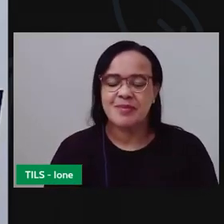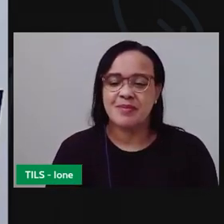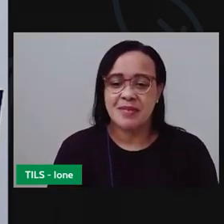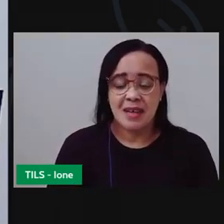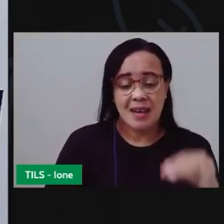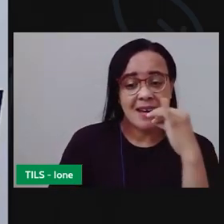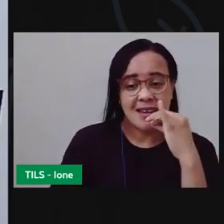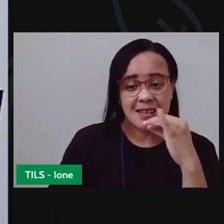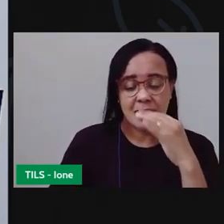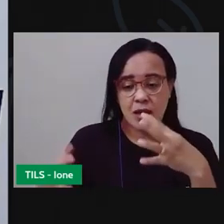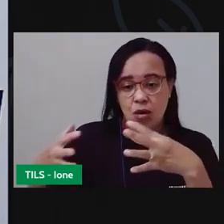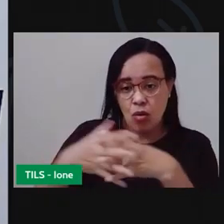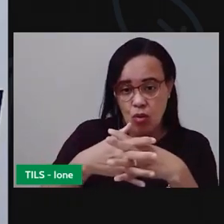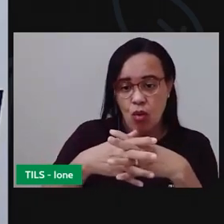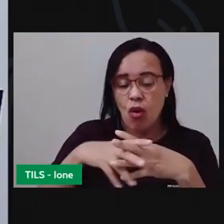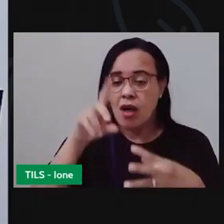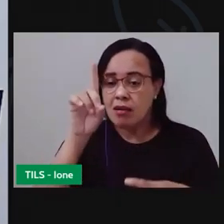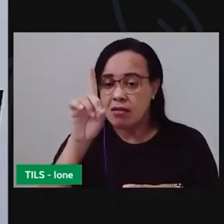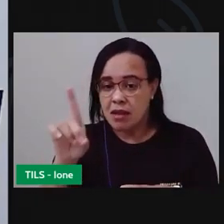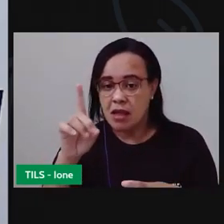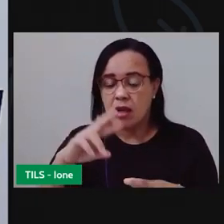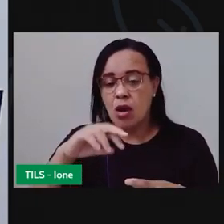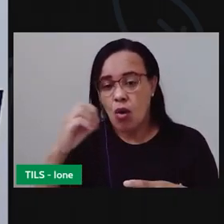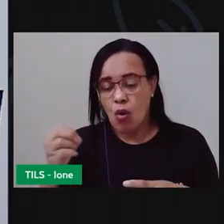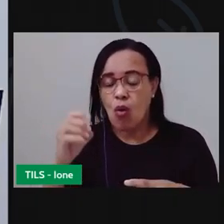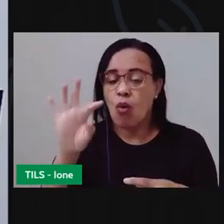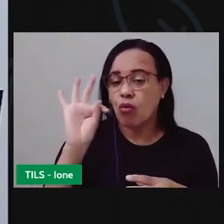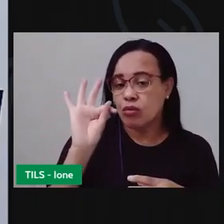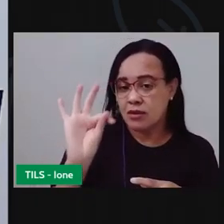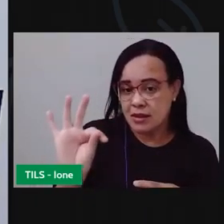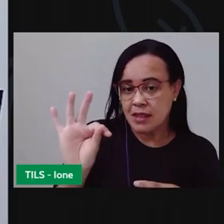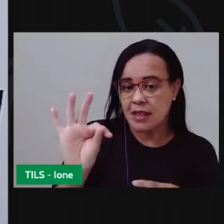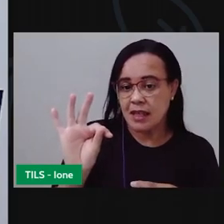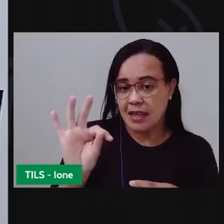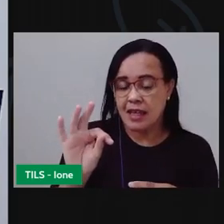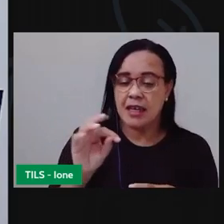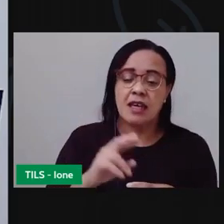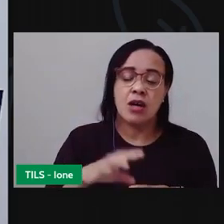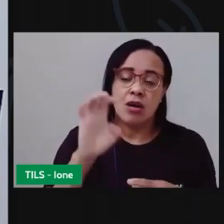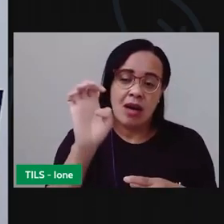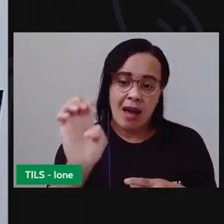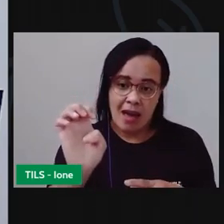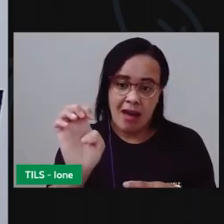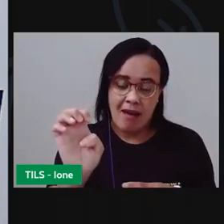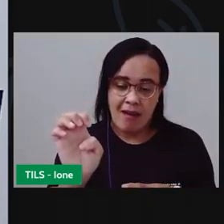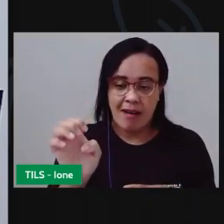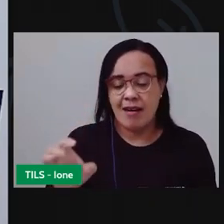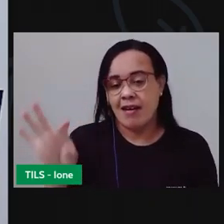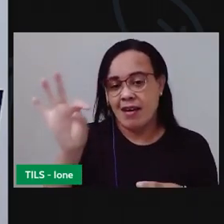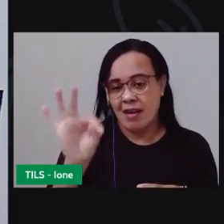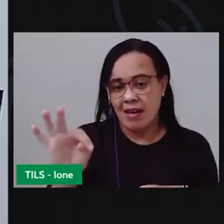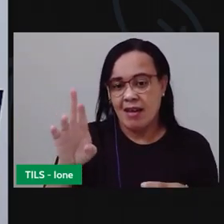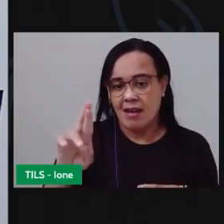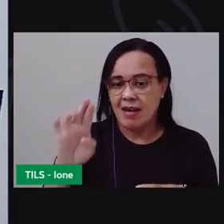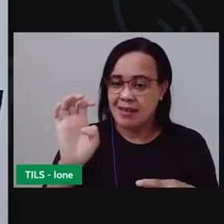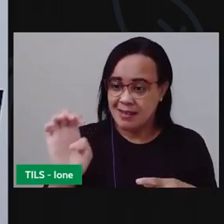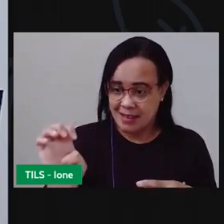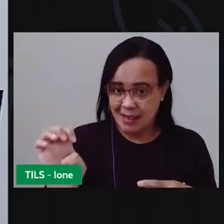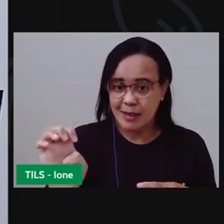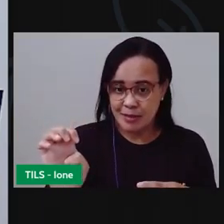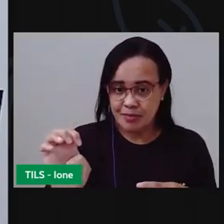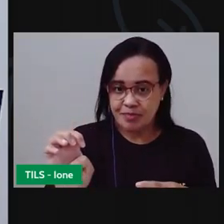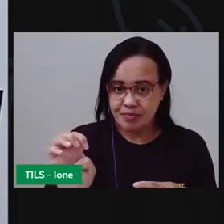a consoante T junto com a consoante R e a vogal E, e falo tré. Ou quando ela